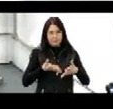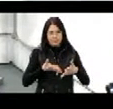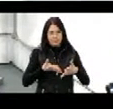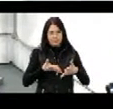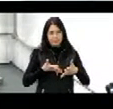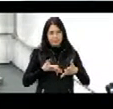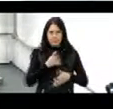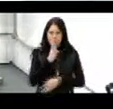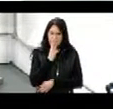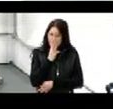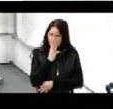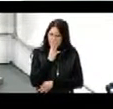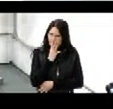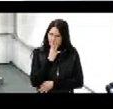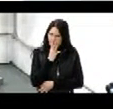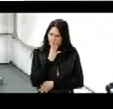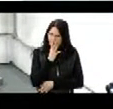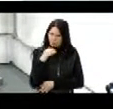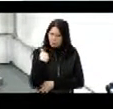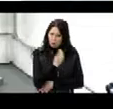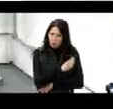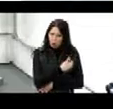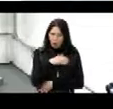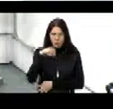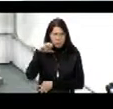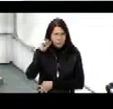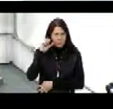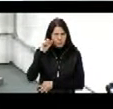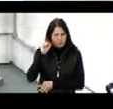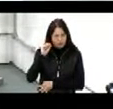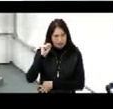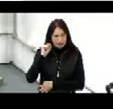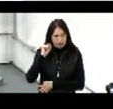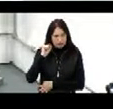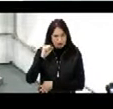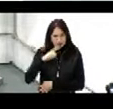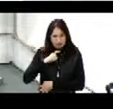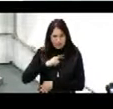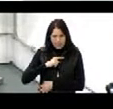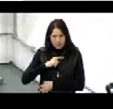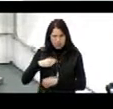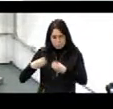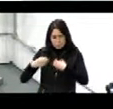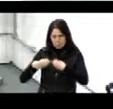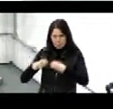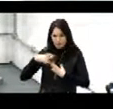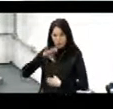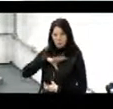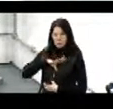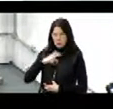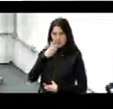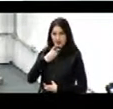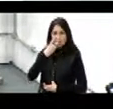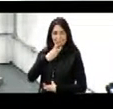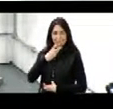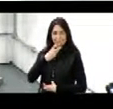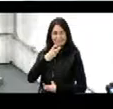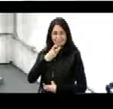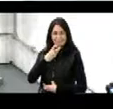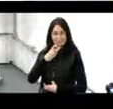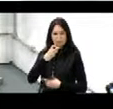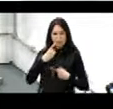Pasmem, nós ouvintes somos alfabetizados na nossa língua materna, que é o português oral. Por